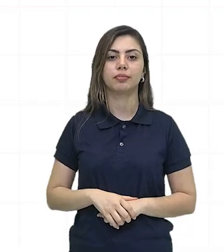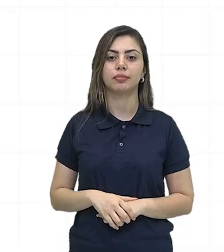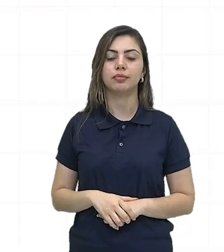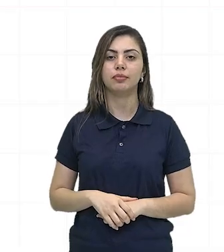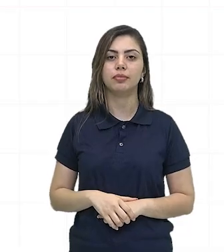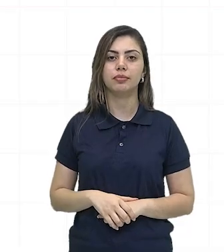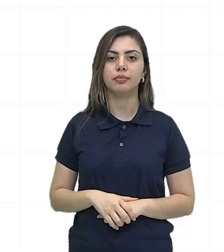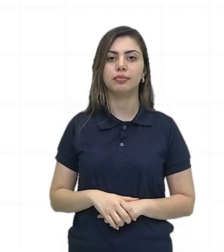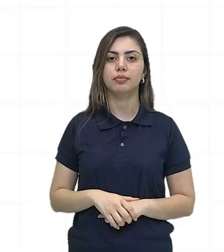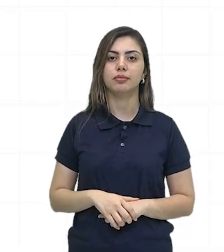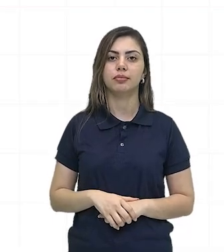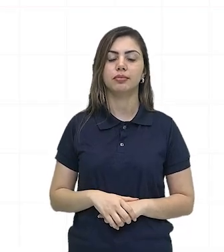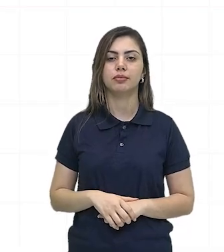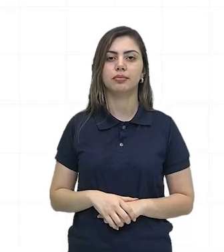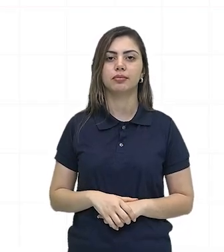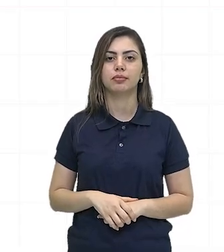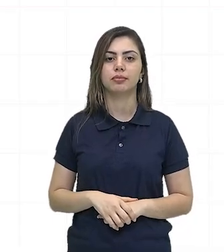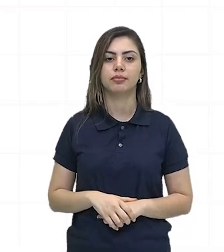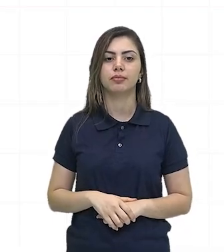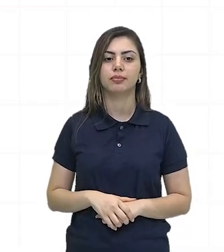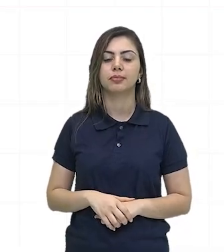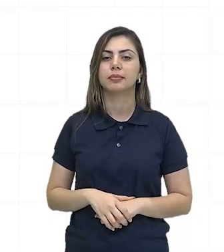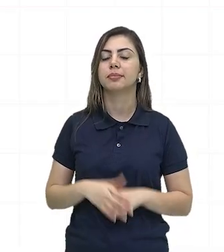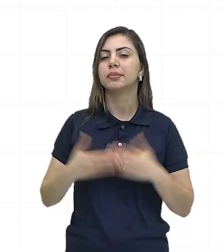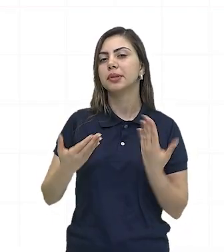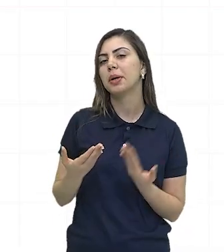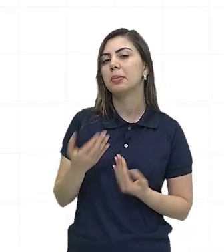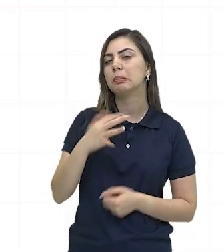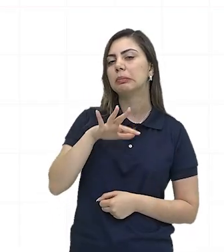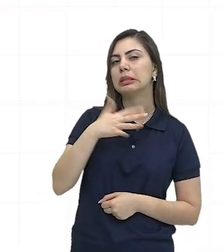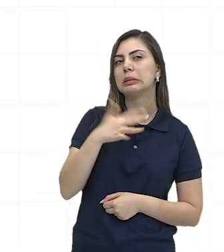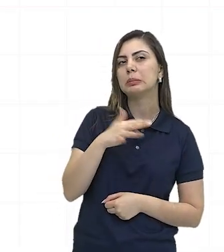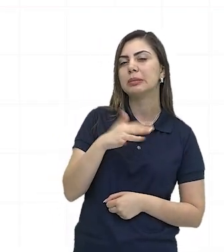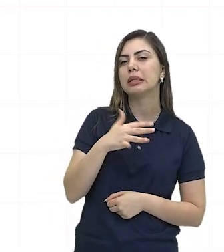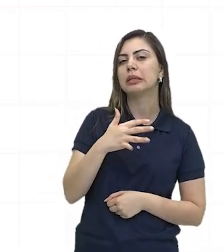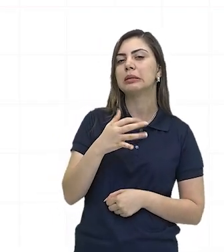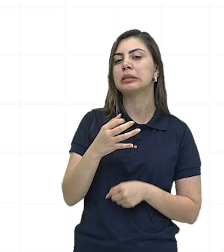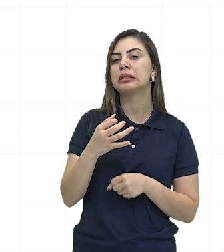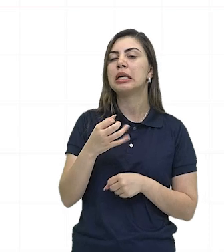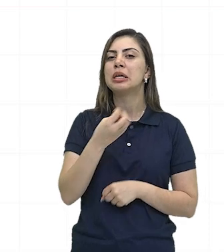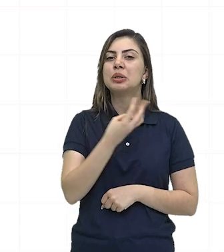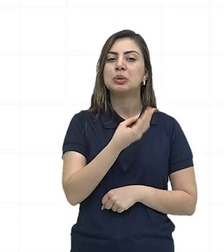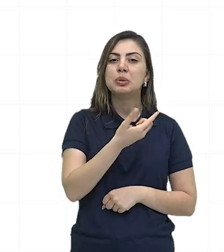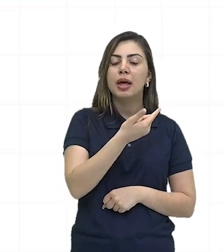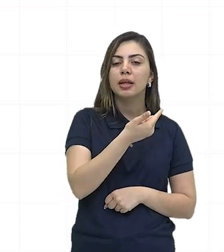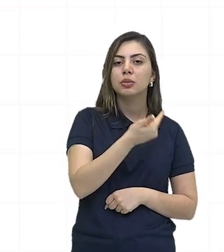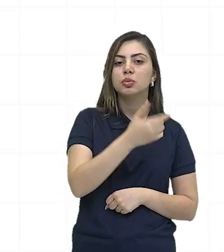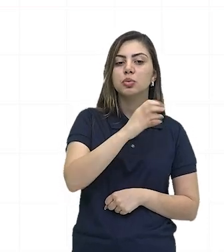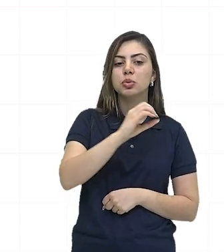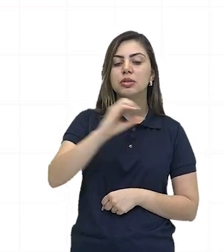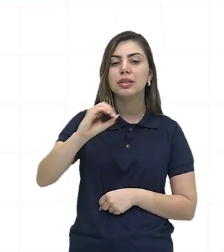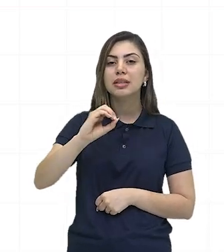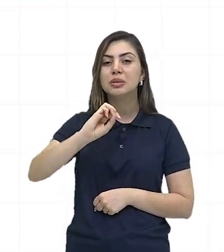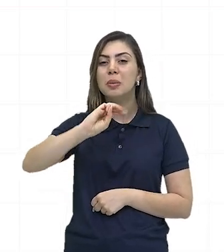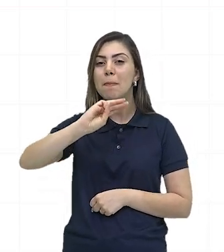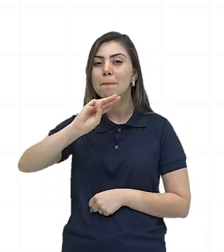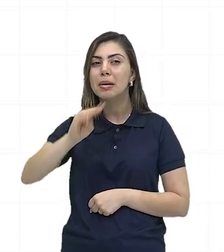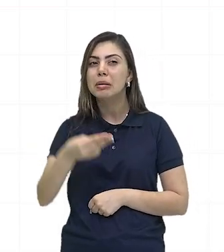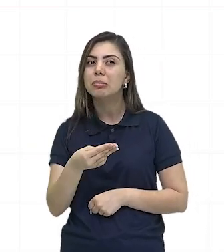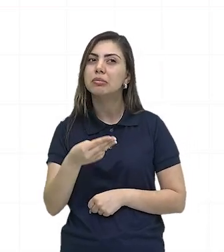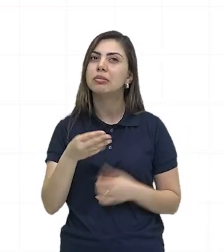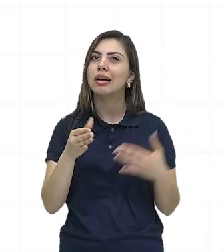partir dessa teoria, que há cerca de 200 milhões de anos, entre